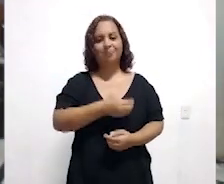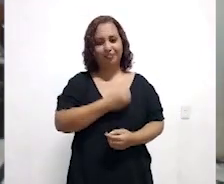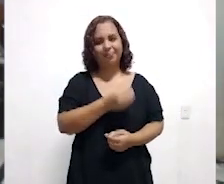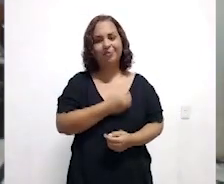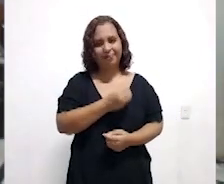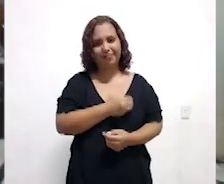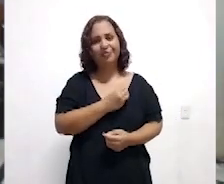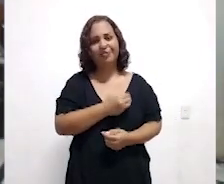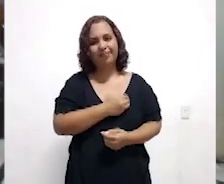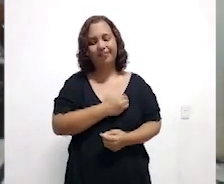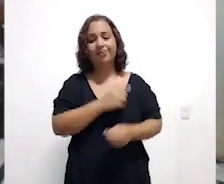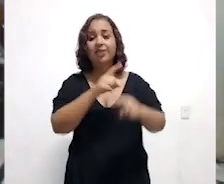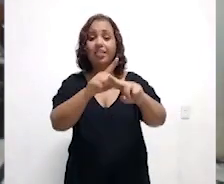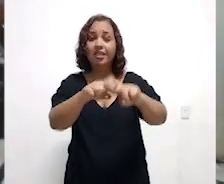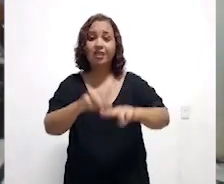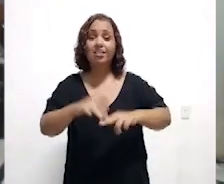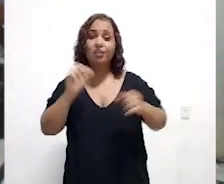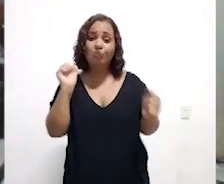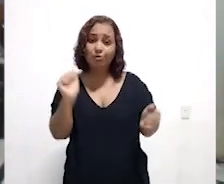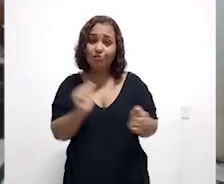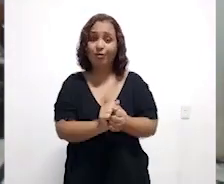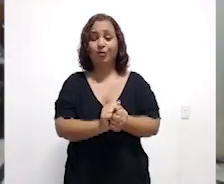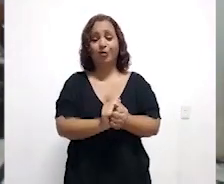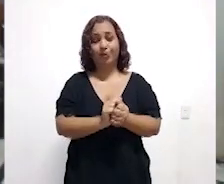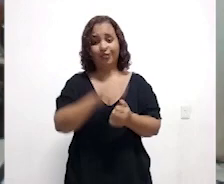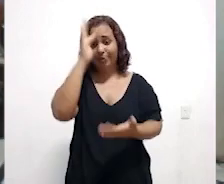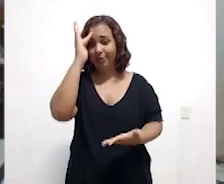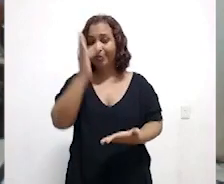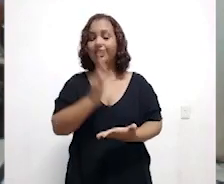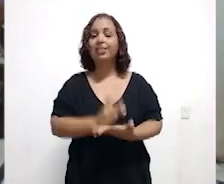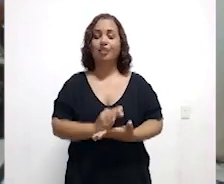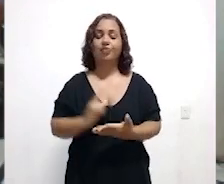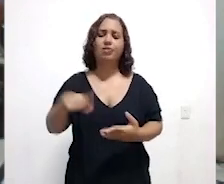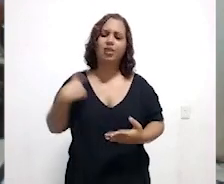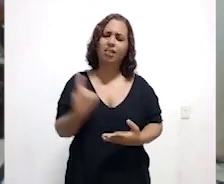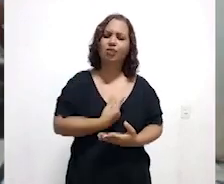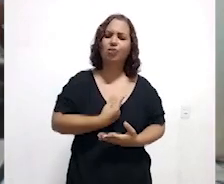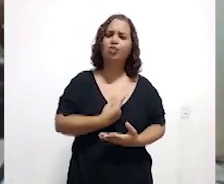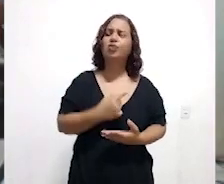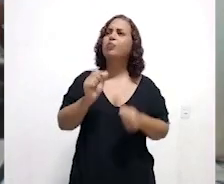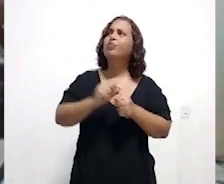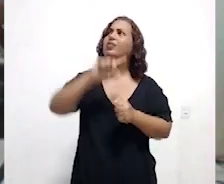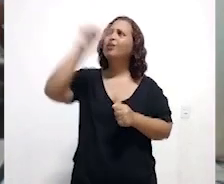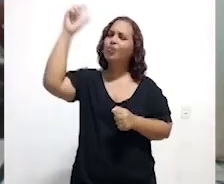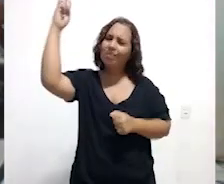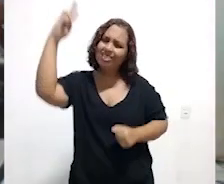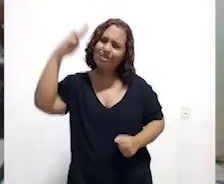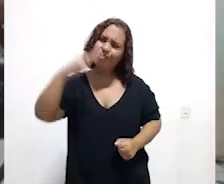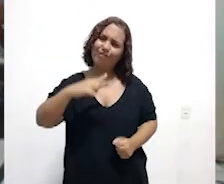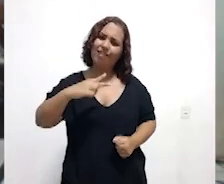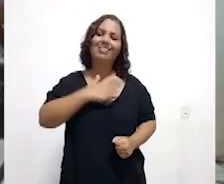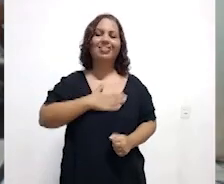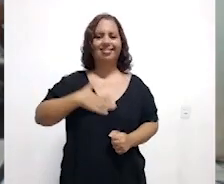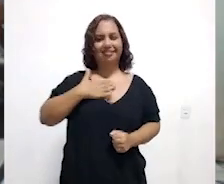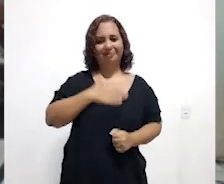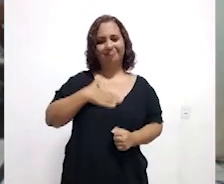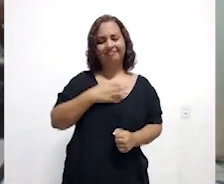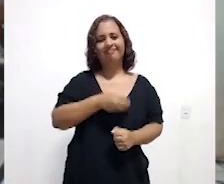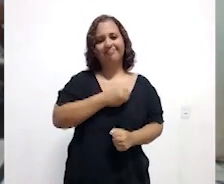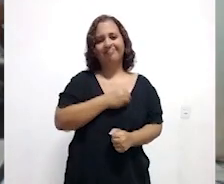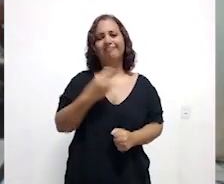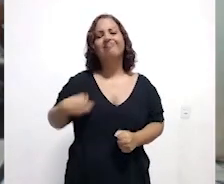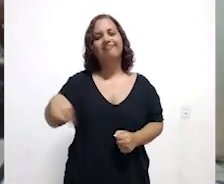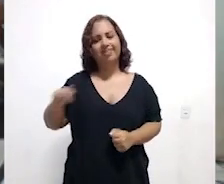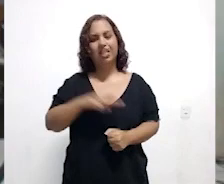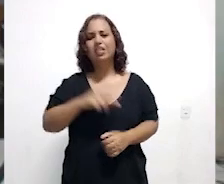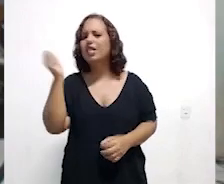E é com ela, é nela, que nós vamos agradar a Deus e alcançar esse impossível